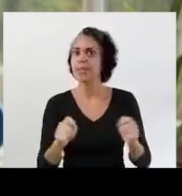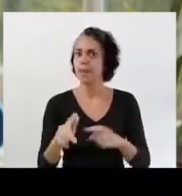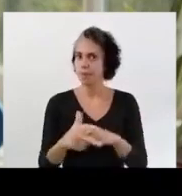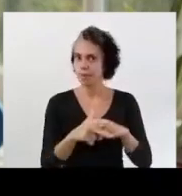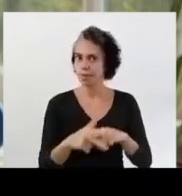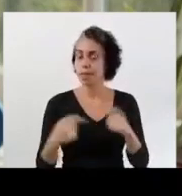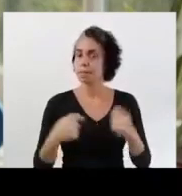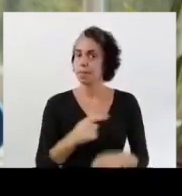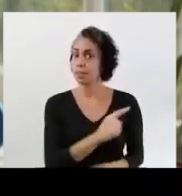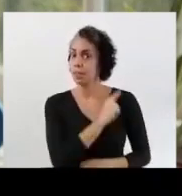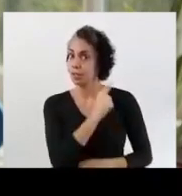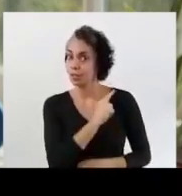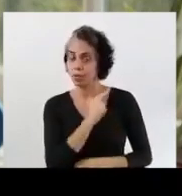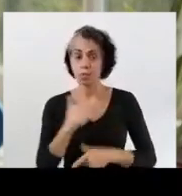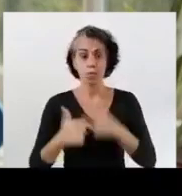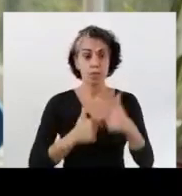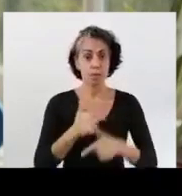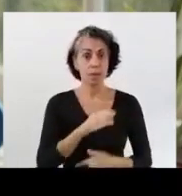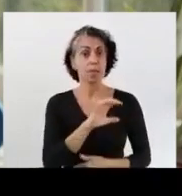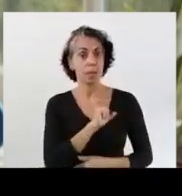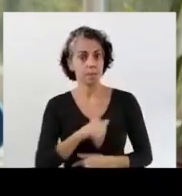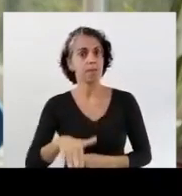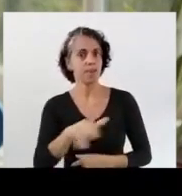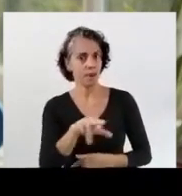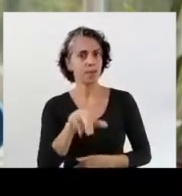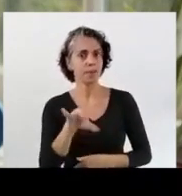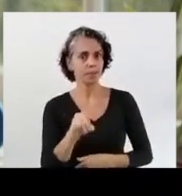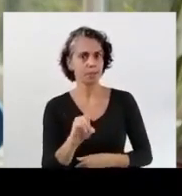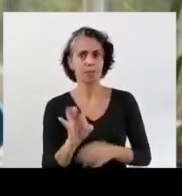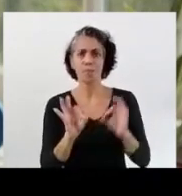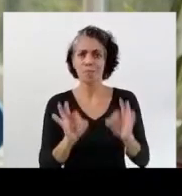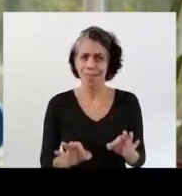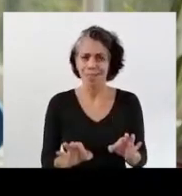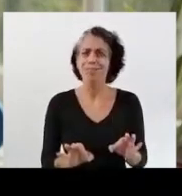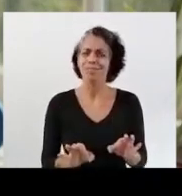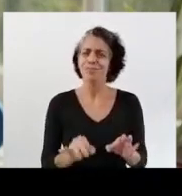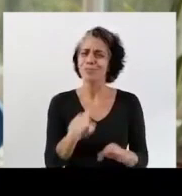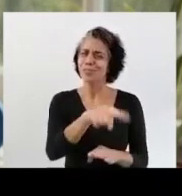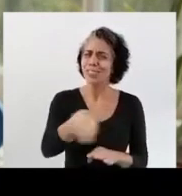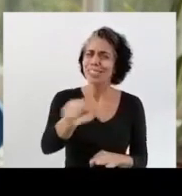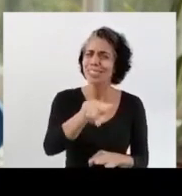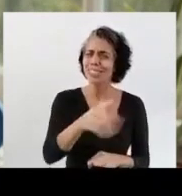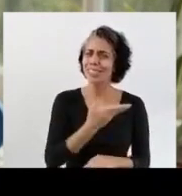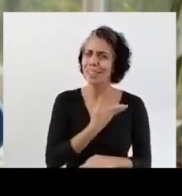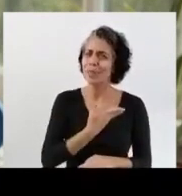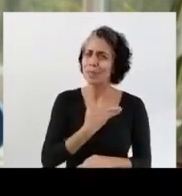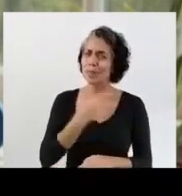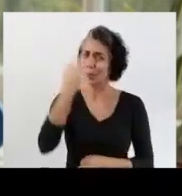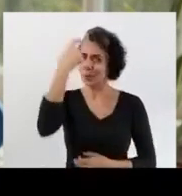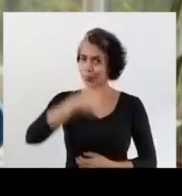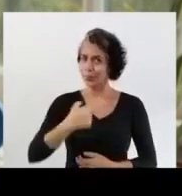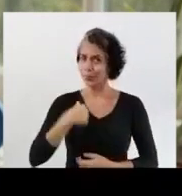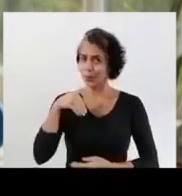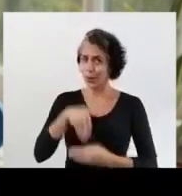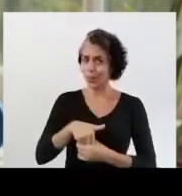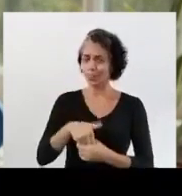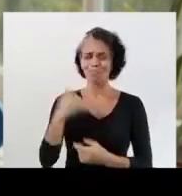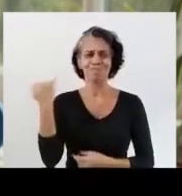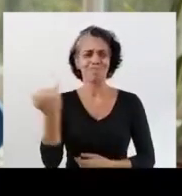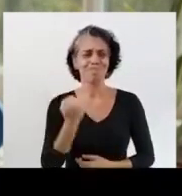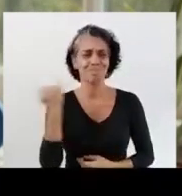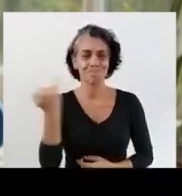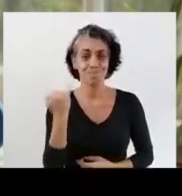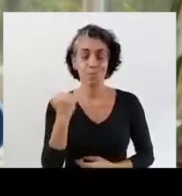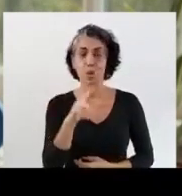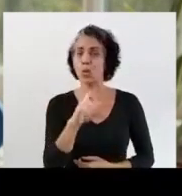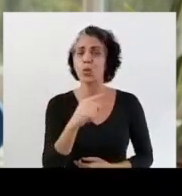preciso gestão, muito trabalho e amor ao Rio. E para isso, meu amigo, minha amiga, o seu voto é muito importante. O